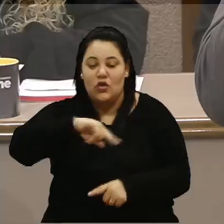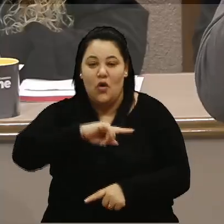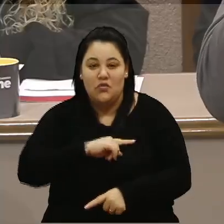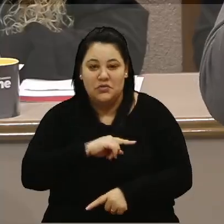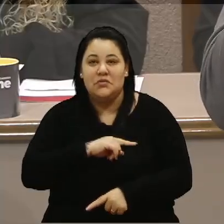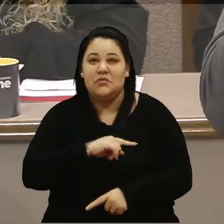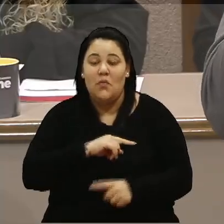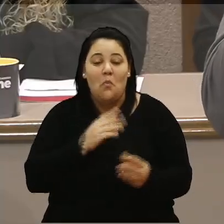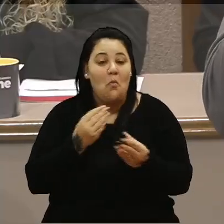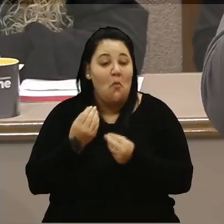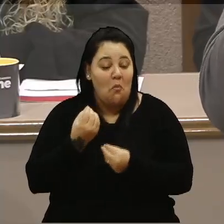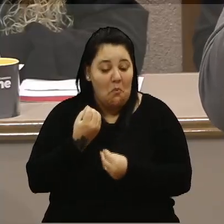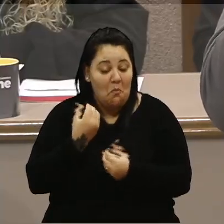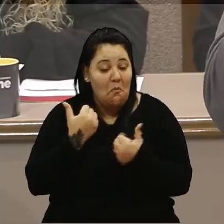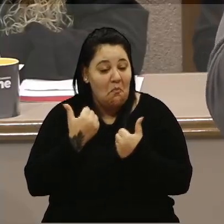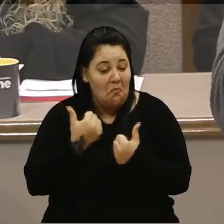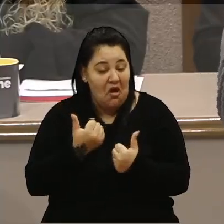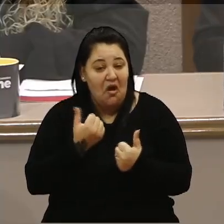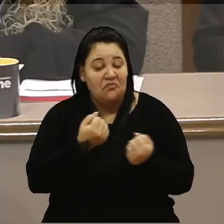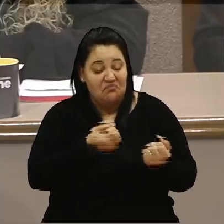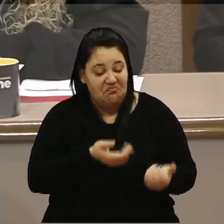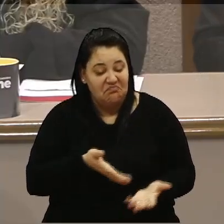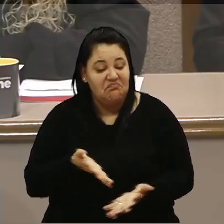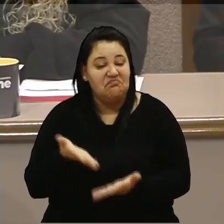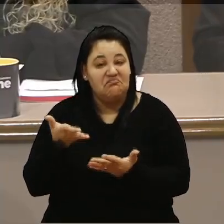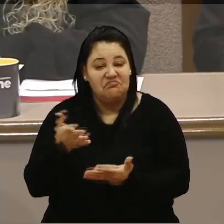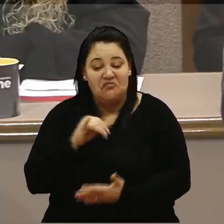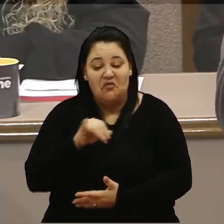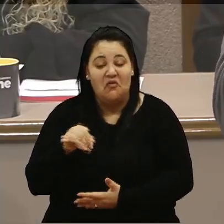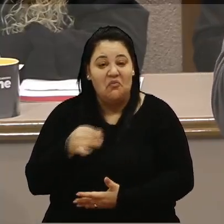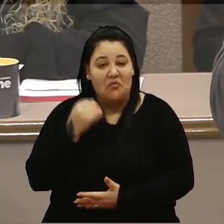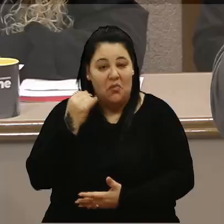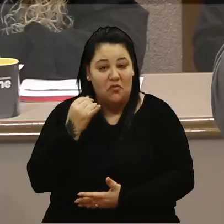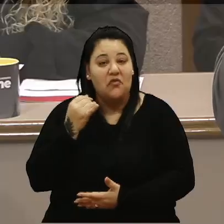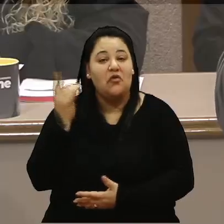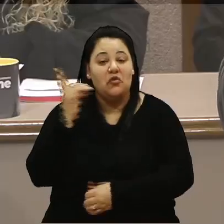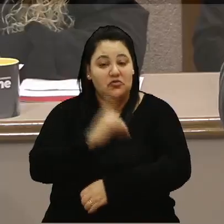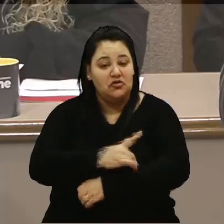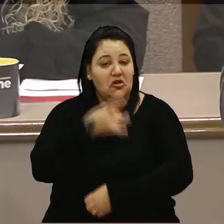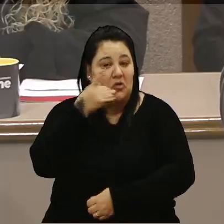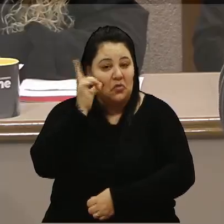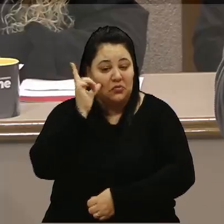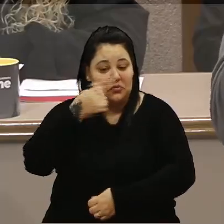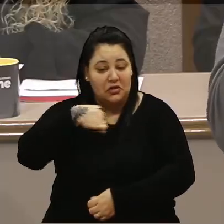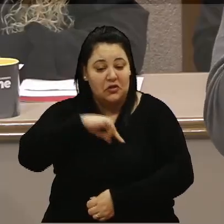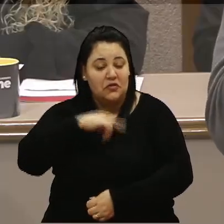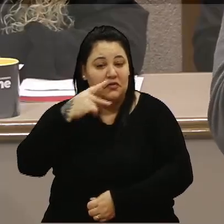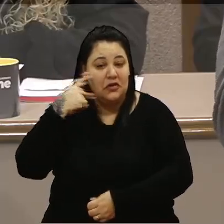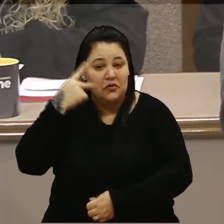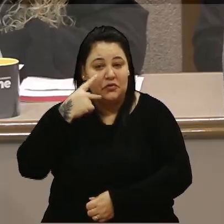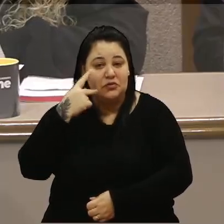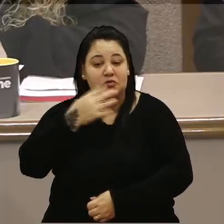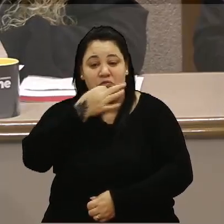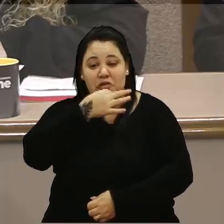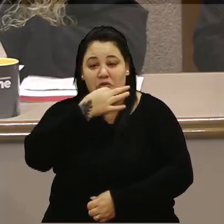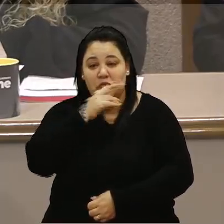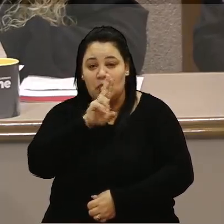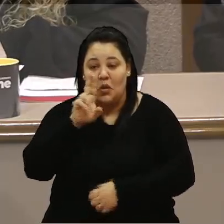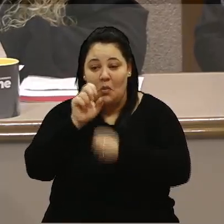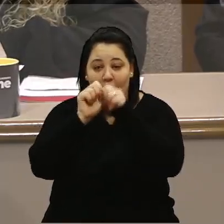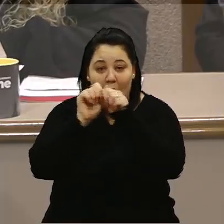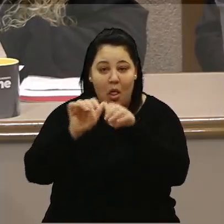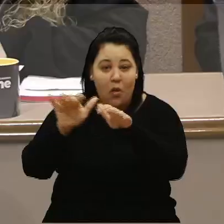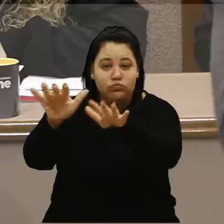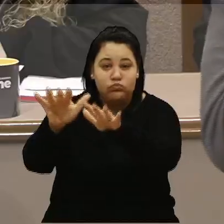extremamente muito bem recebidos. Foi um dia muito proveitoso para nós, vereadores, para esta casa, onde levamos o nome de Caxias do Sul, convidando para o